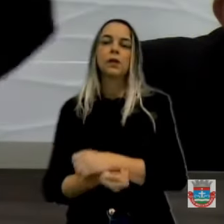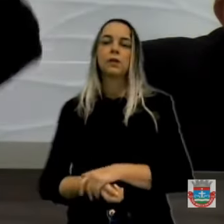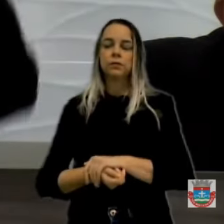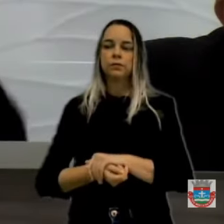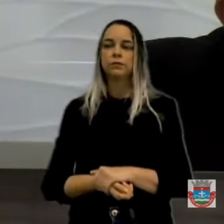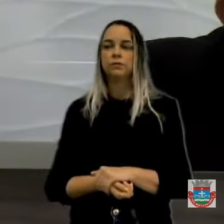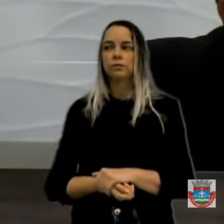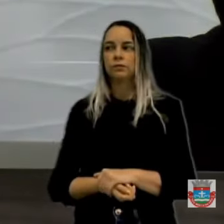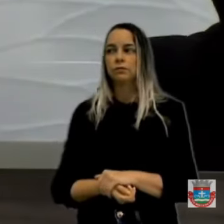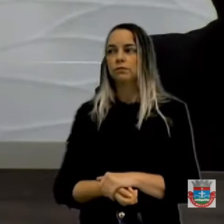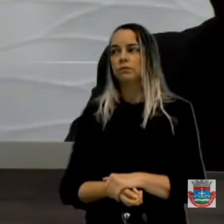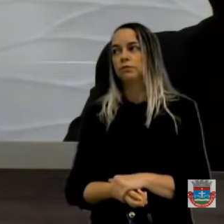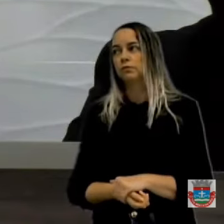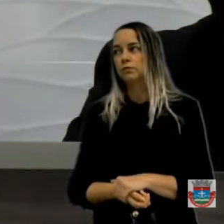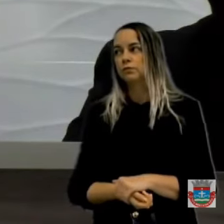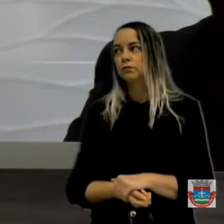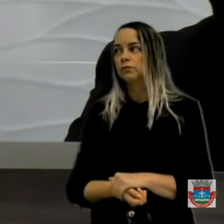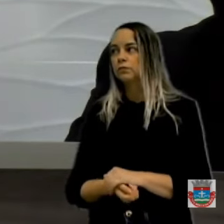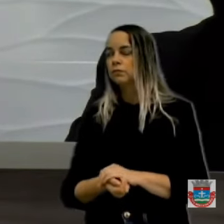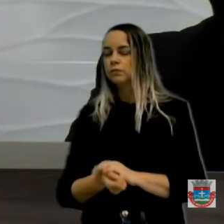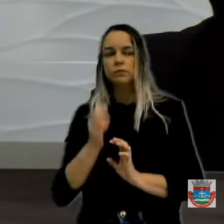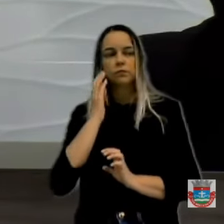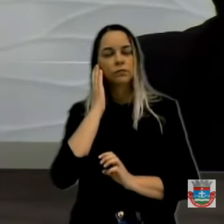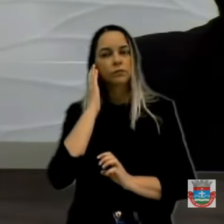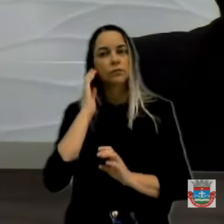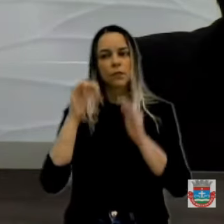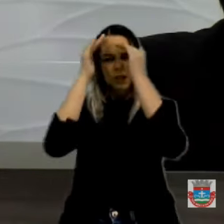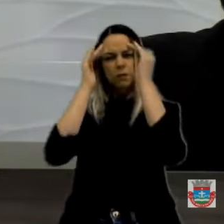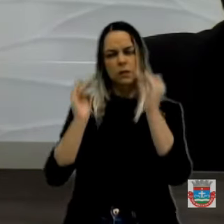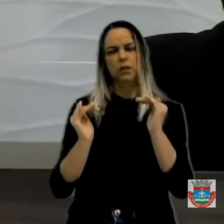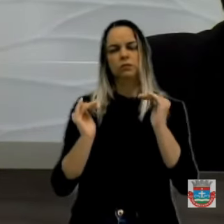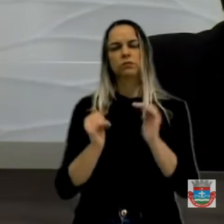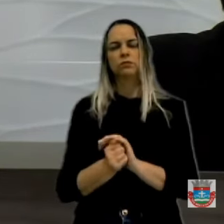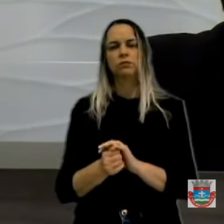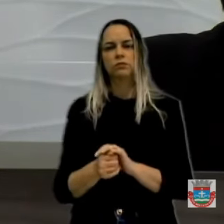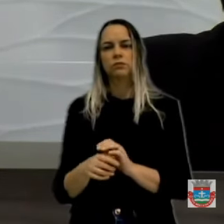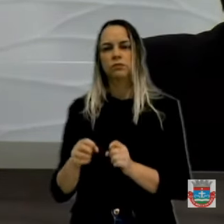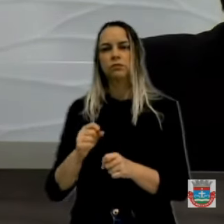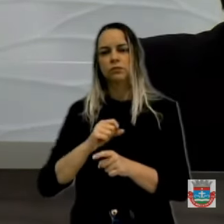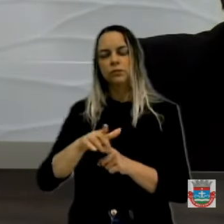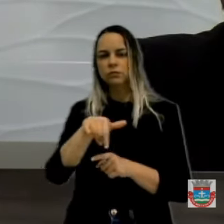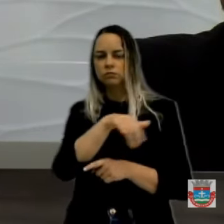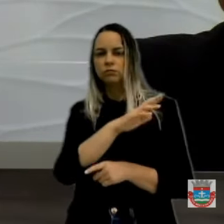Se retire do plenário, por favor.